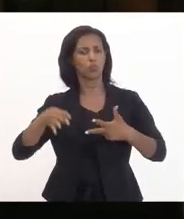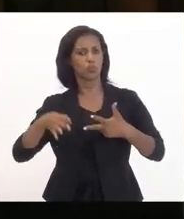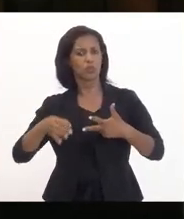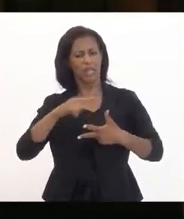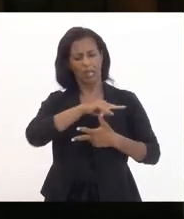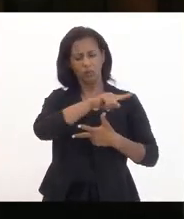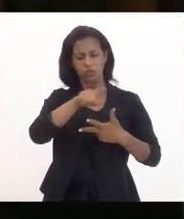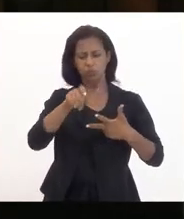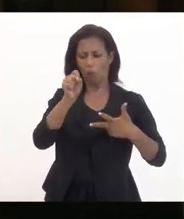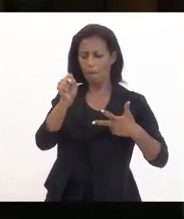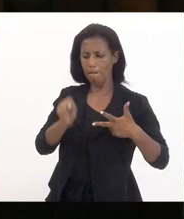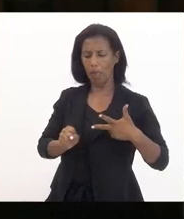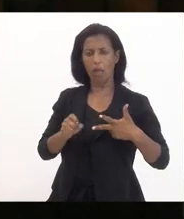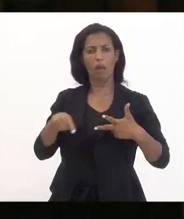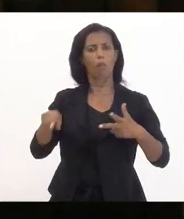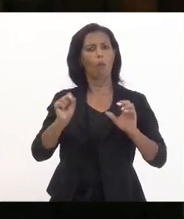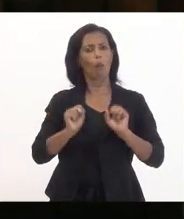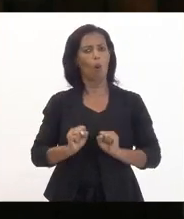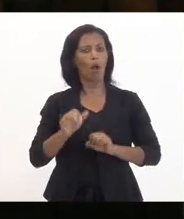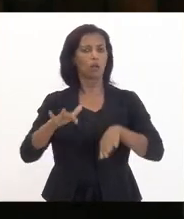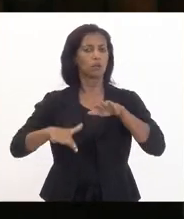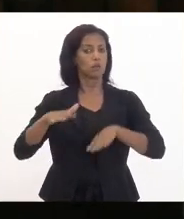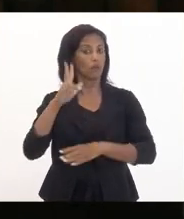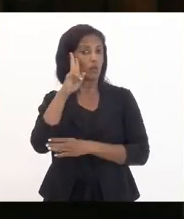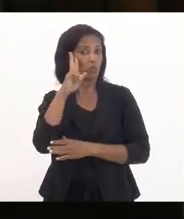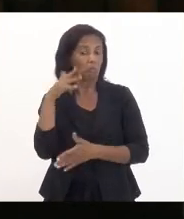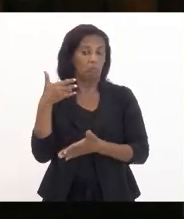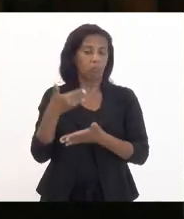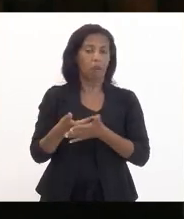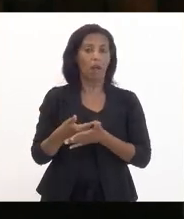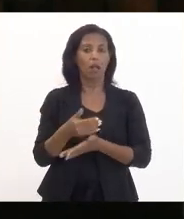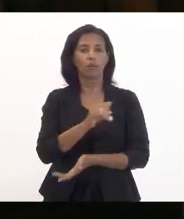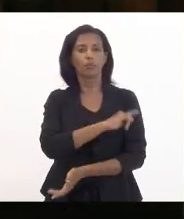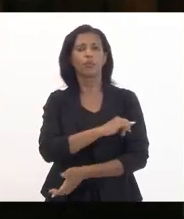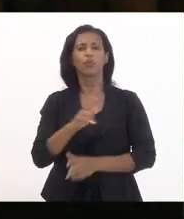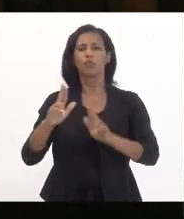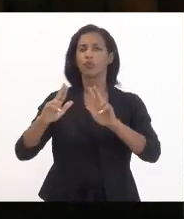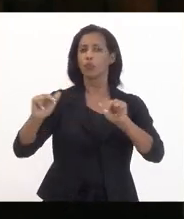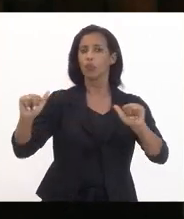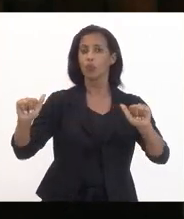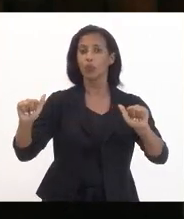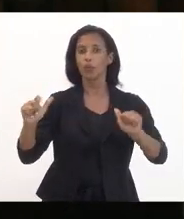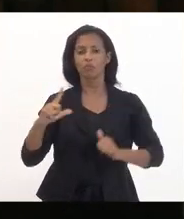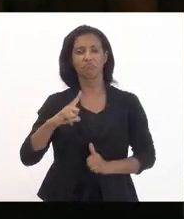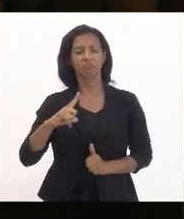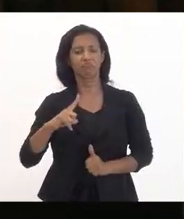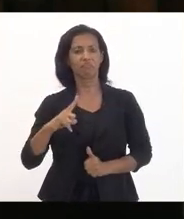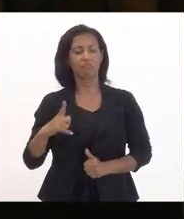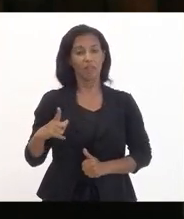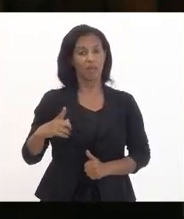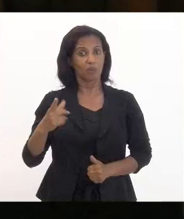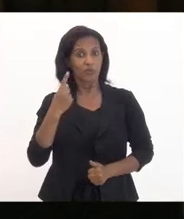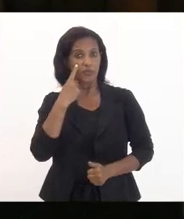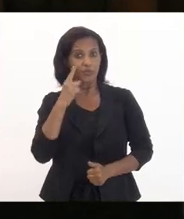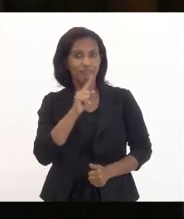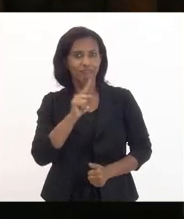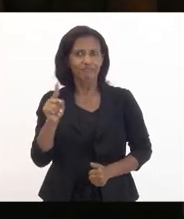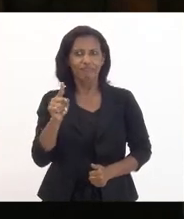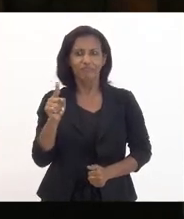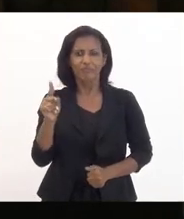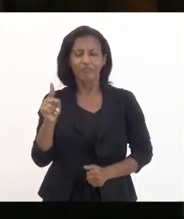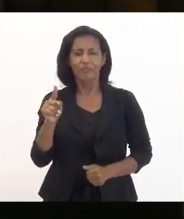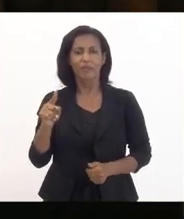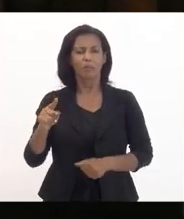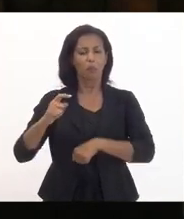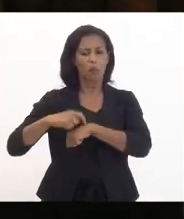Poder Judiciário. Talvez, numa história recente do Rio de Janeiro, nós nunca tenhamos presenciado um momento